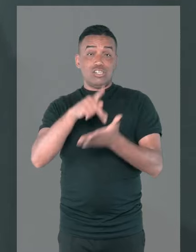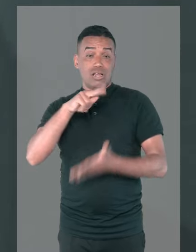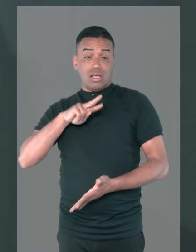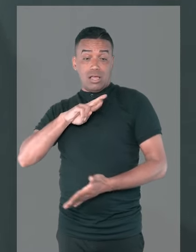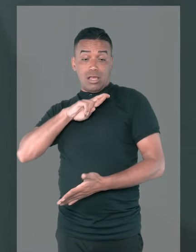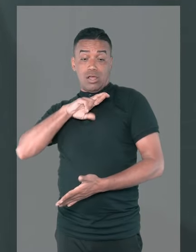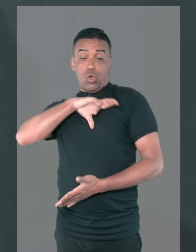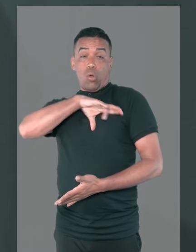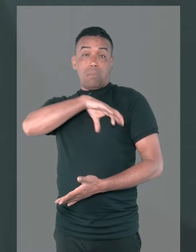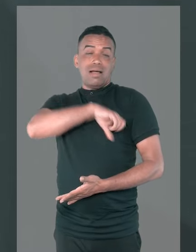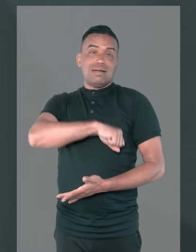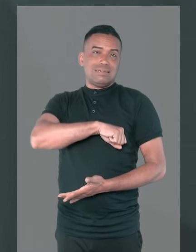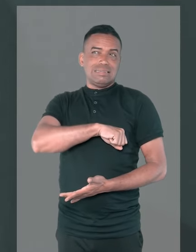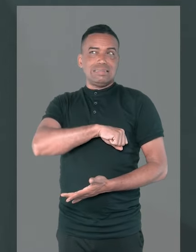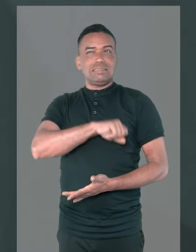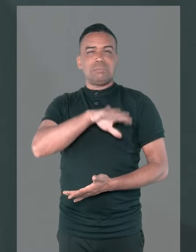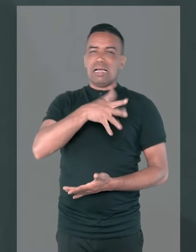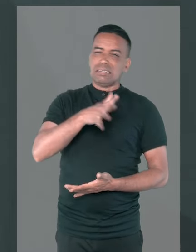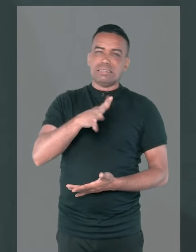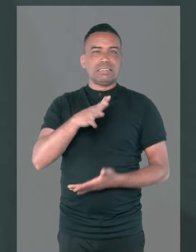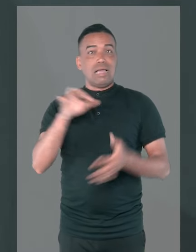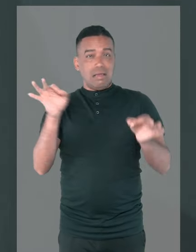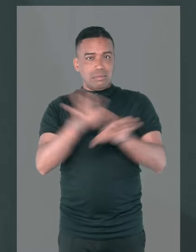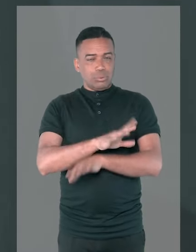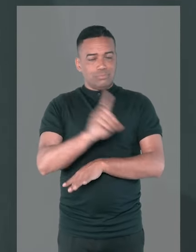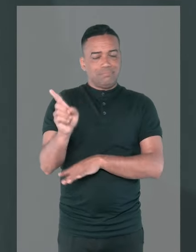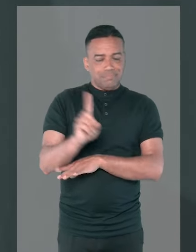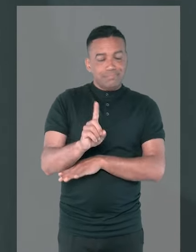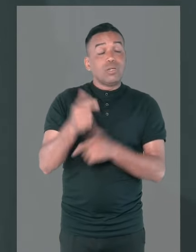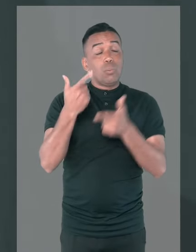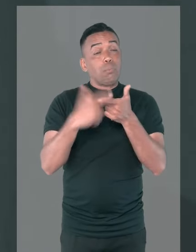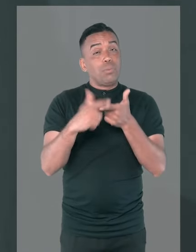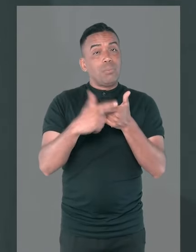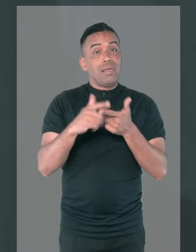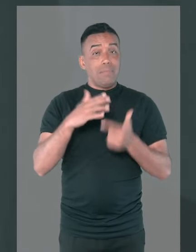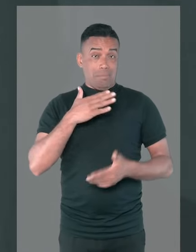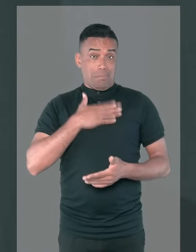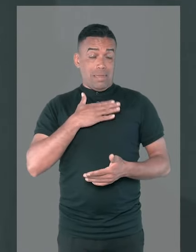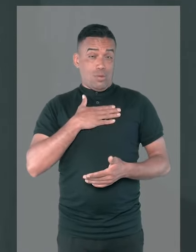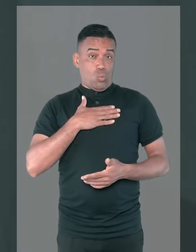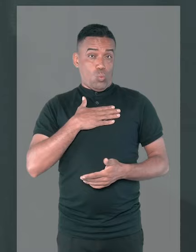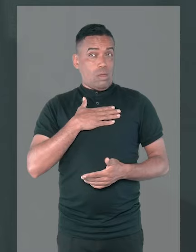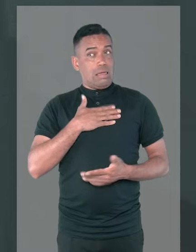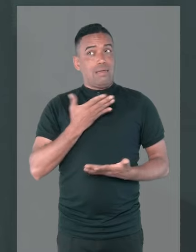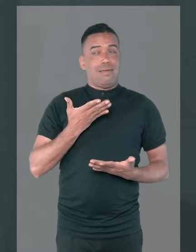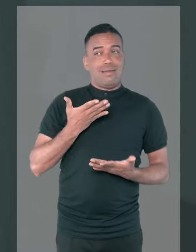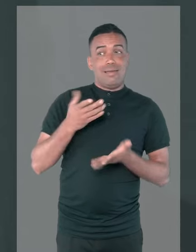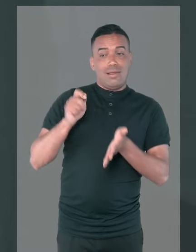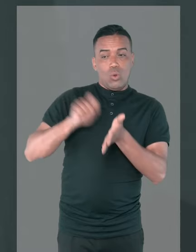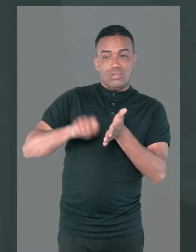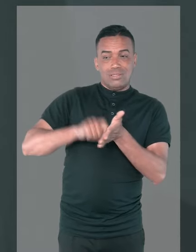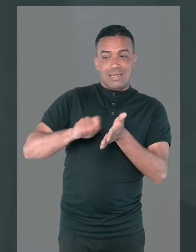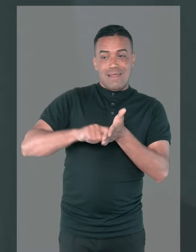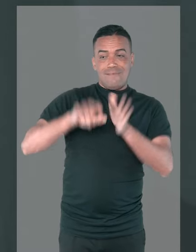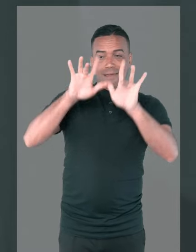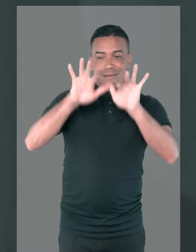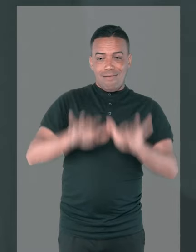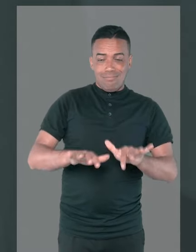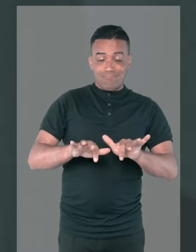que está em estágio muito incipiente. E o problema é justamente, no meu caso, de não escrever, de não ter tempo para